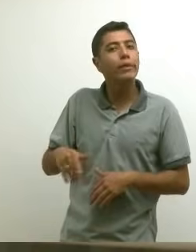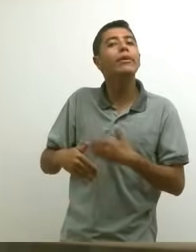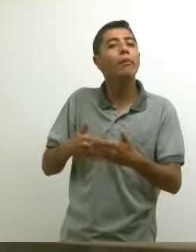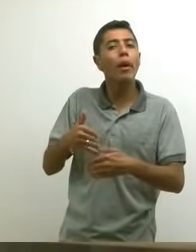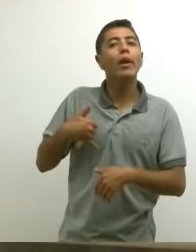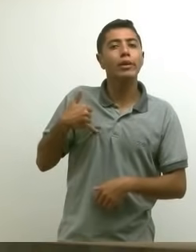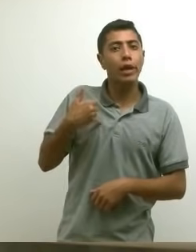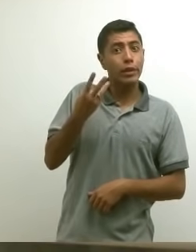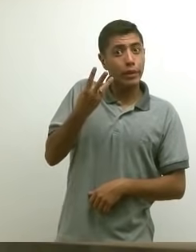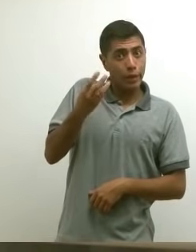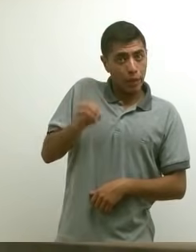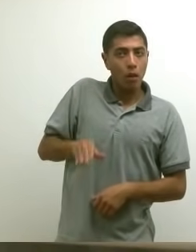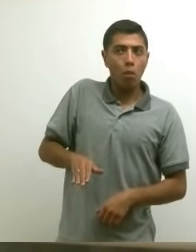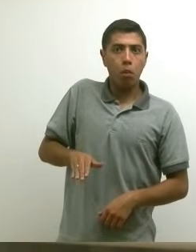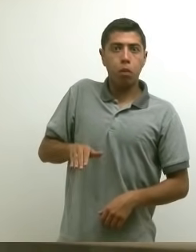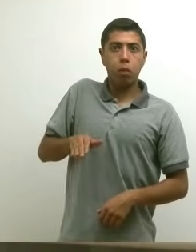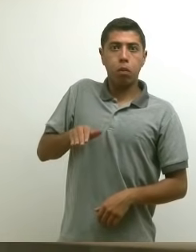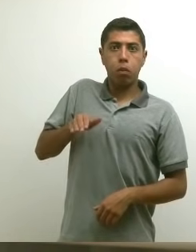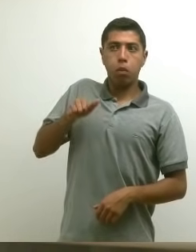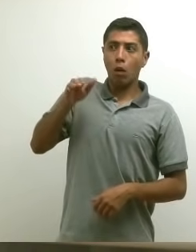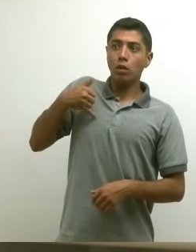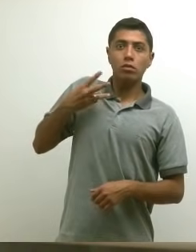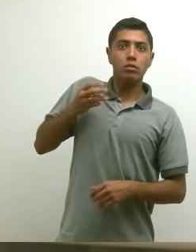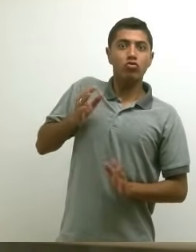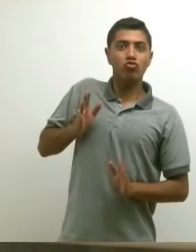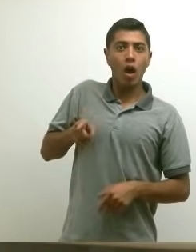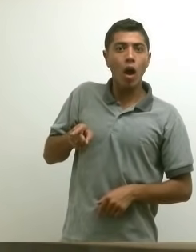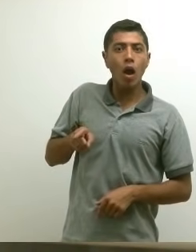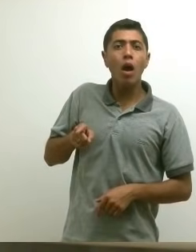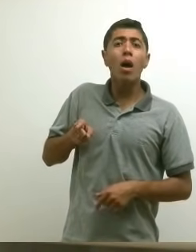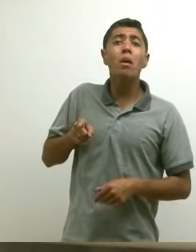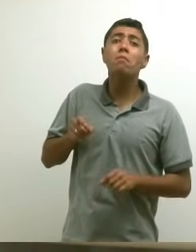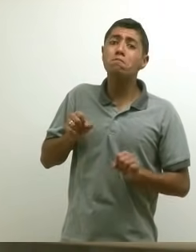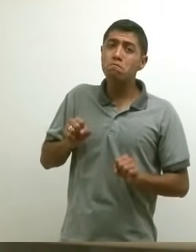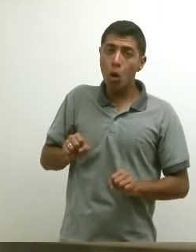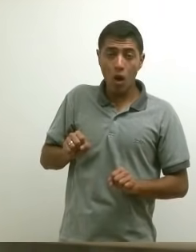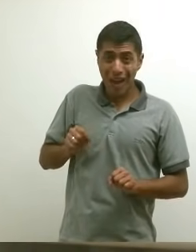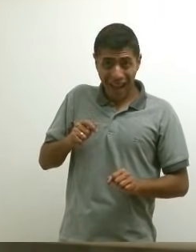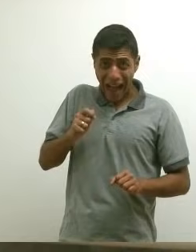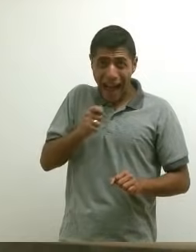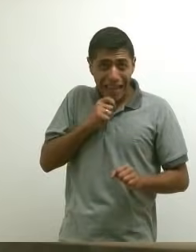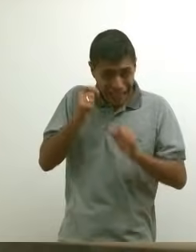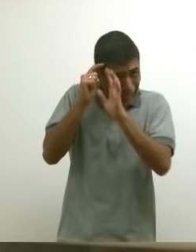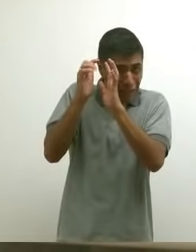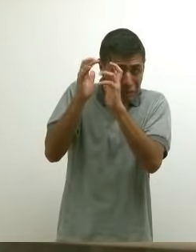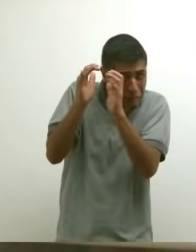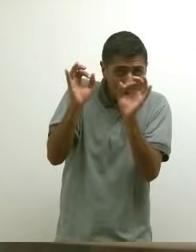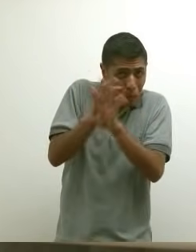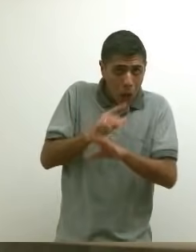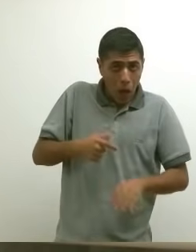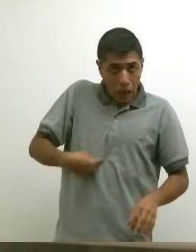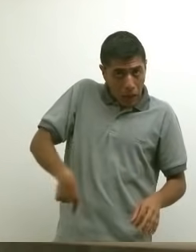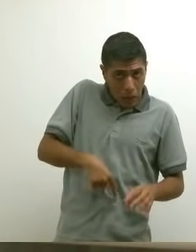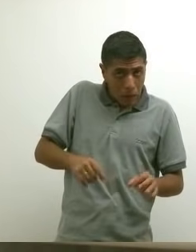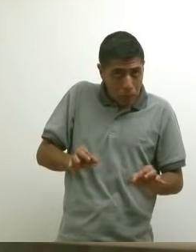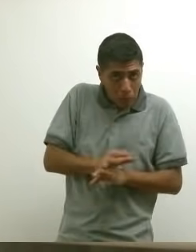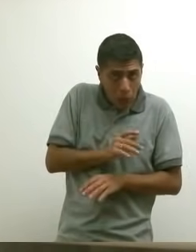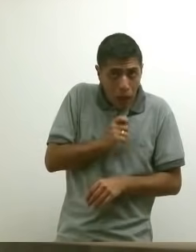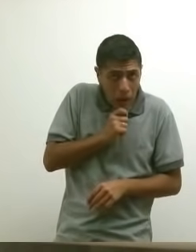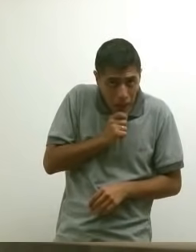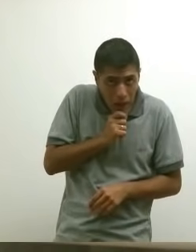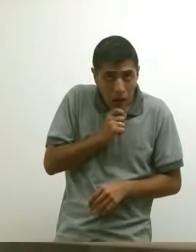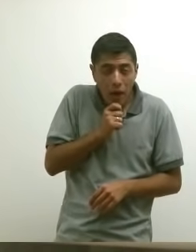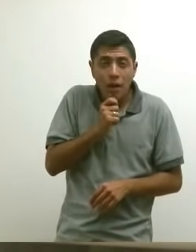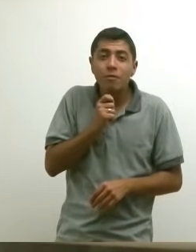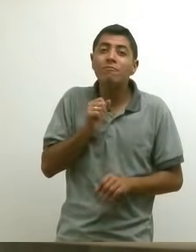psiquiatras com buscando subir onde que produzir a serotonina onde está essa vontade de viver 90% está na região